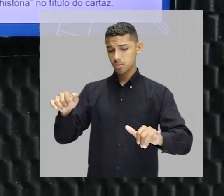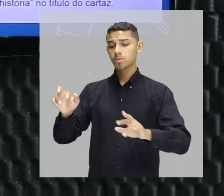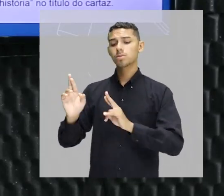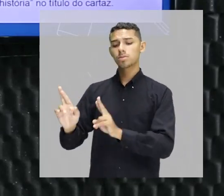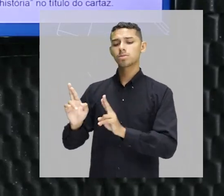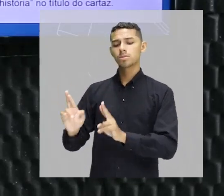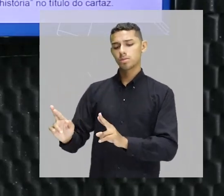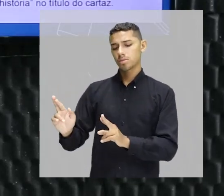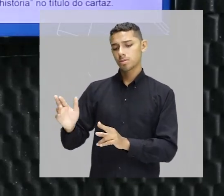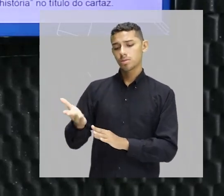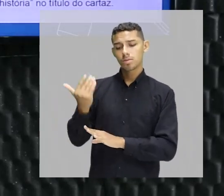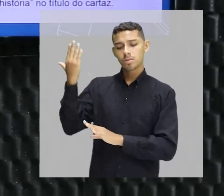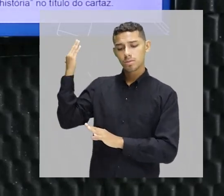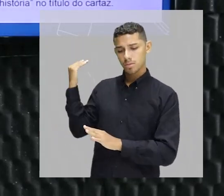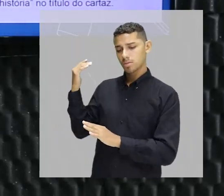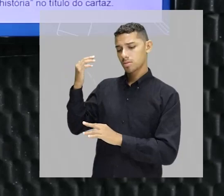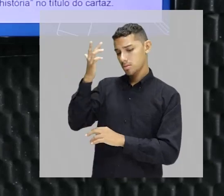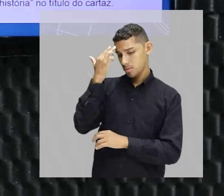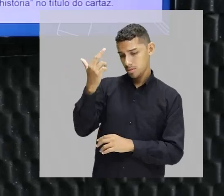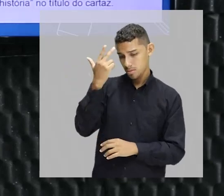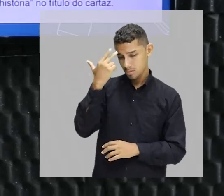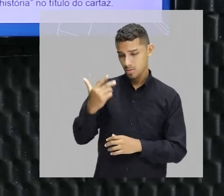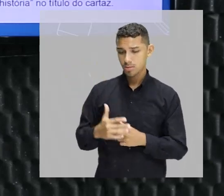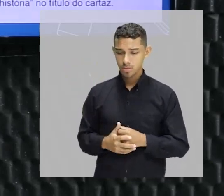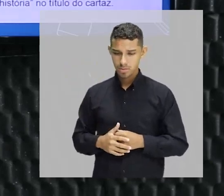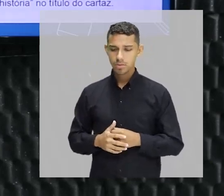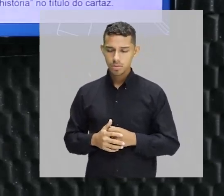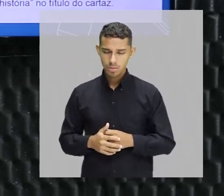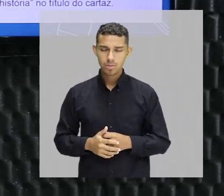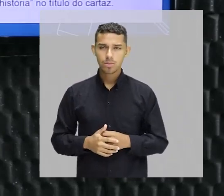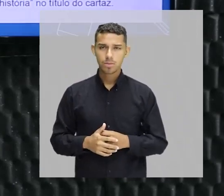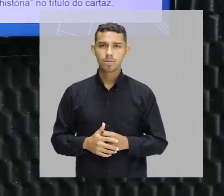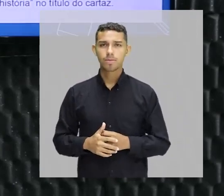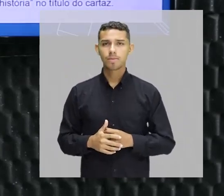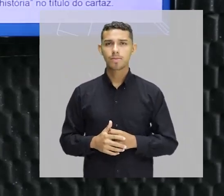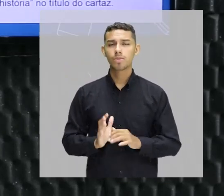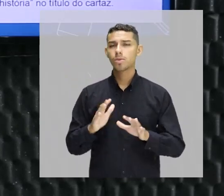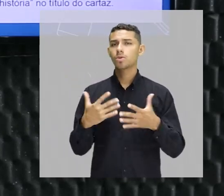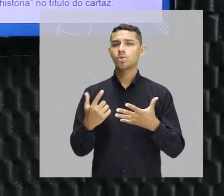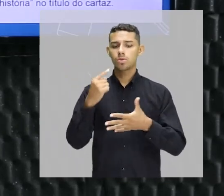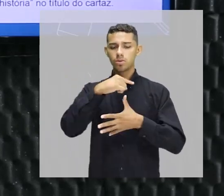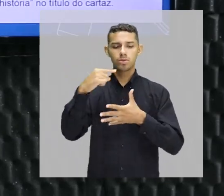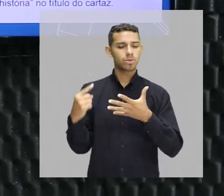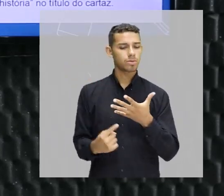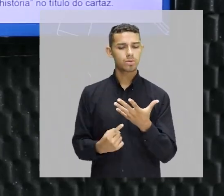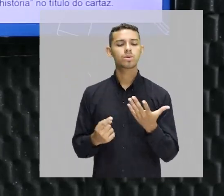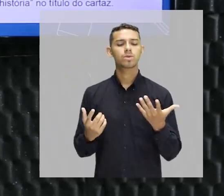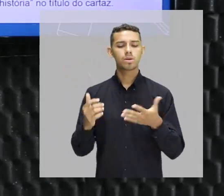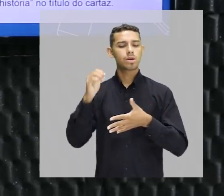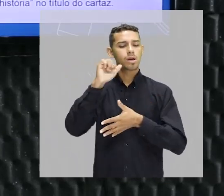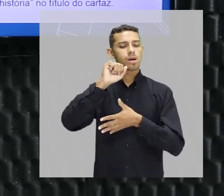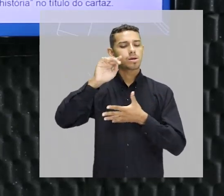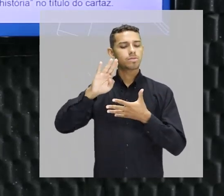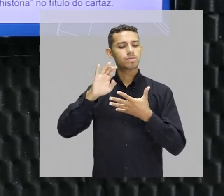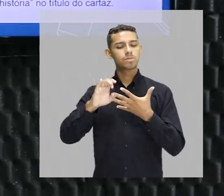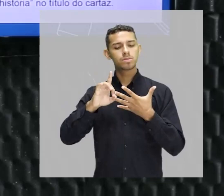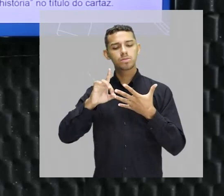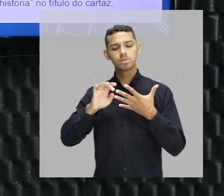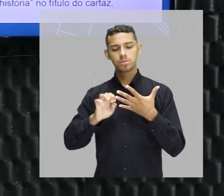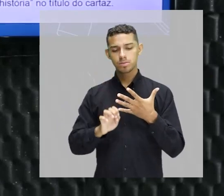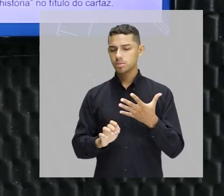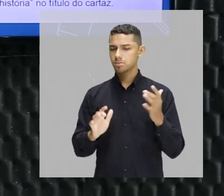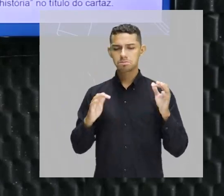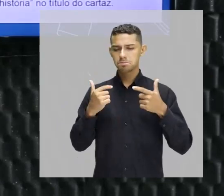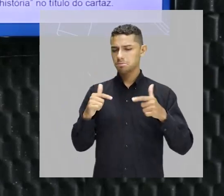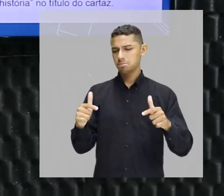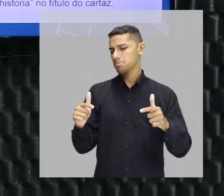a história no título do cartaz. E aí, o que vocês marcariam? Essa tá fácil, né, turma? Vocês percebem que algumas não